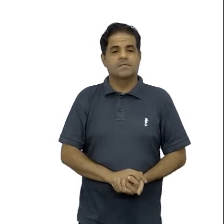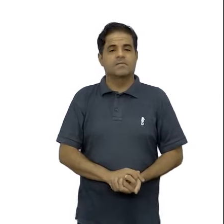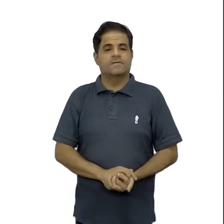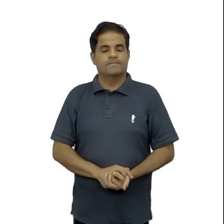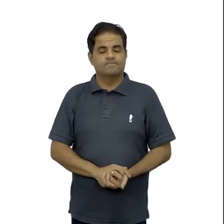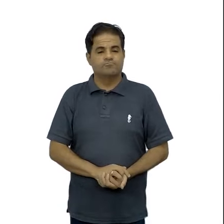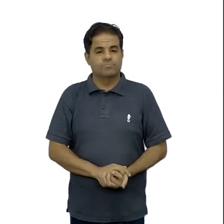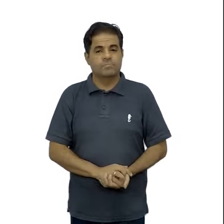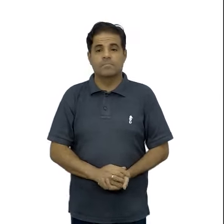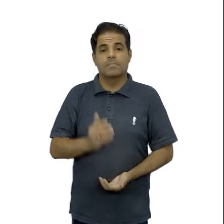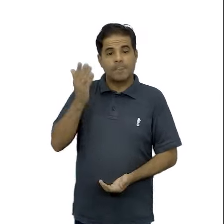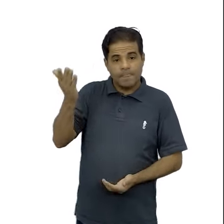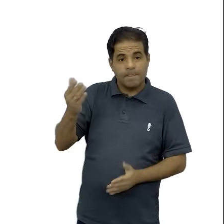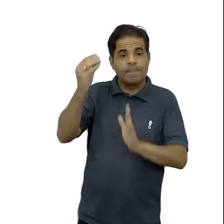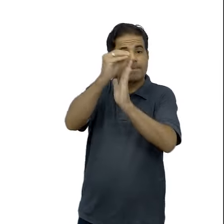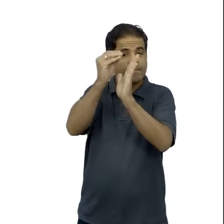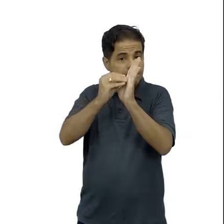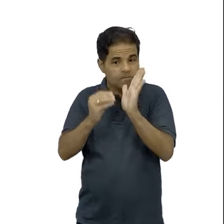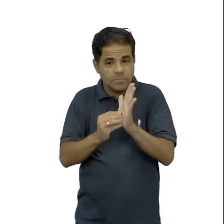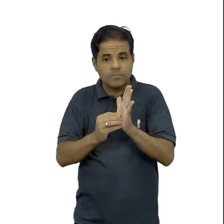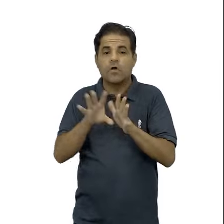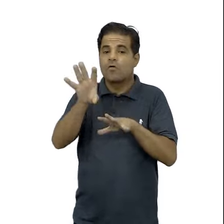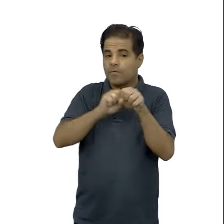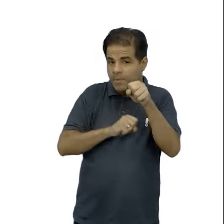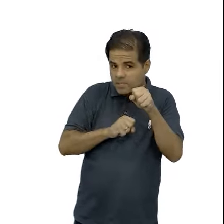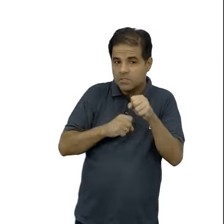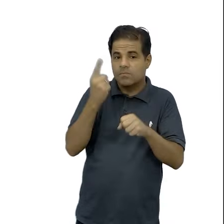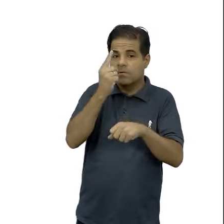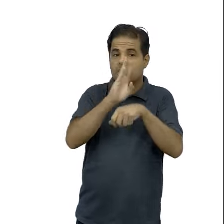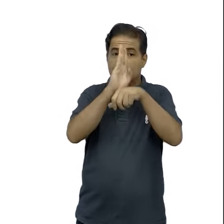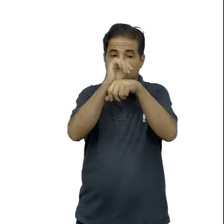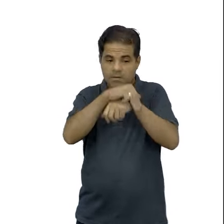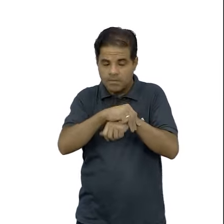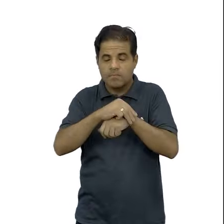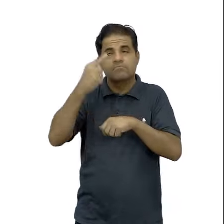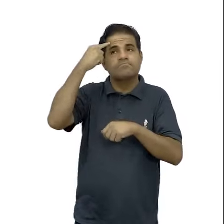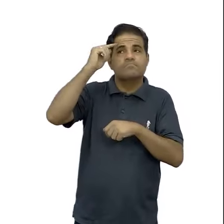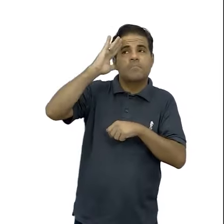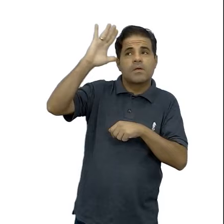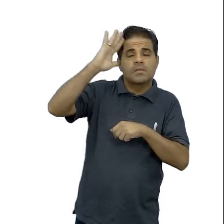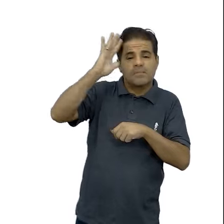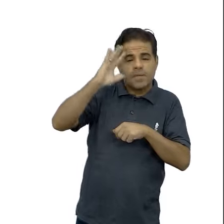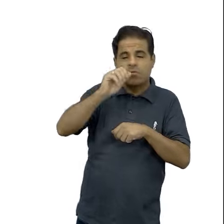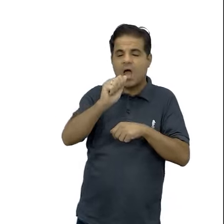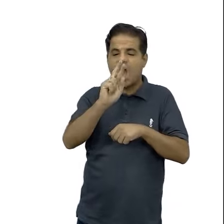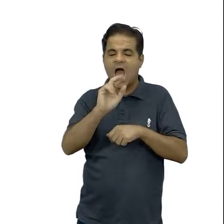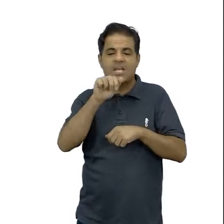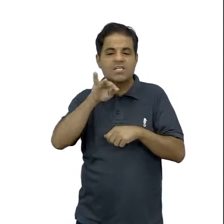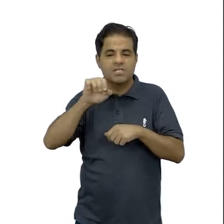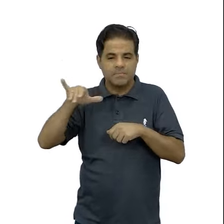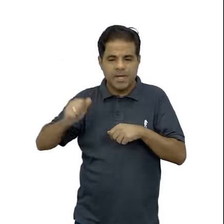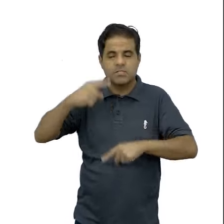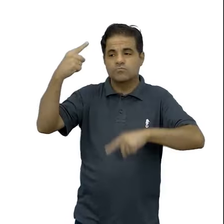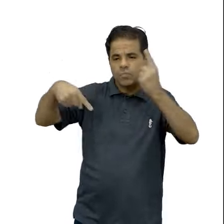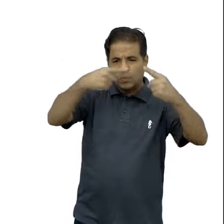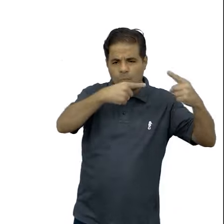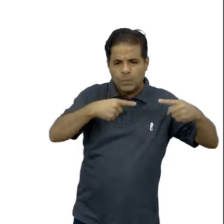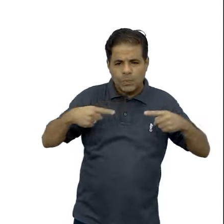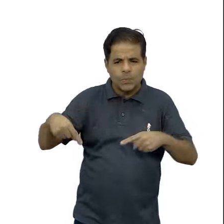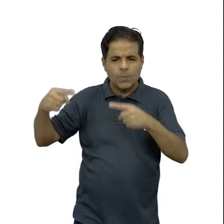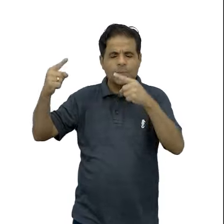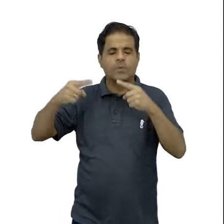gerais, este é o nosso roteiro formativo do primeiro bimestre, Pensamento Aritmético. Discutimos ao